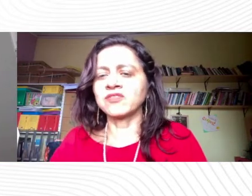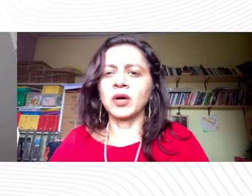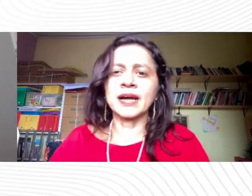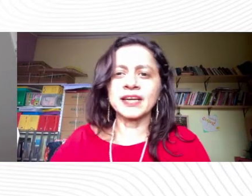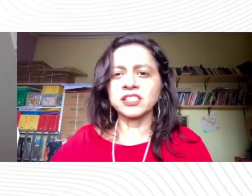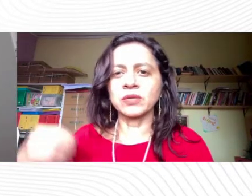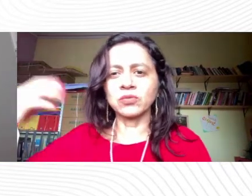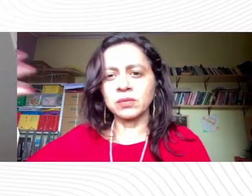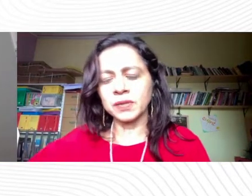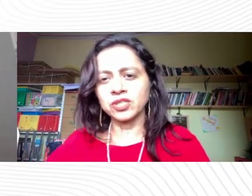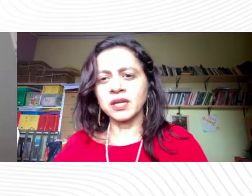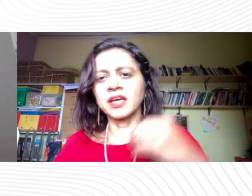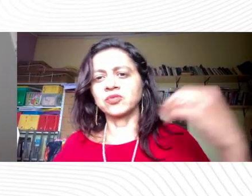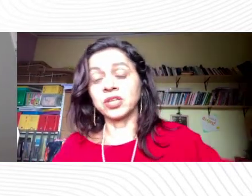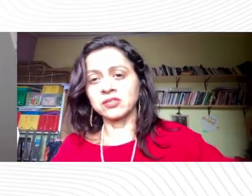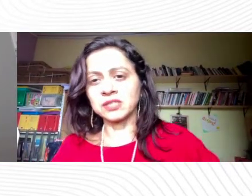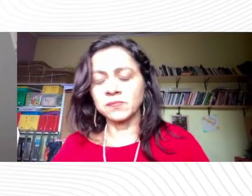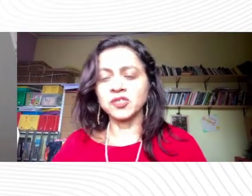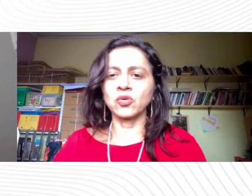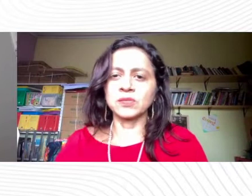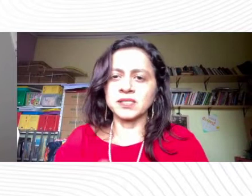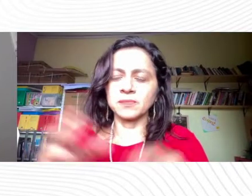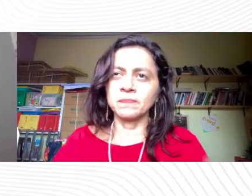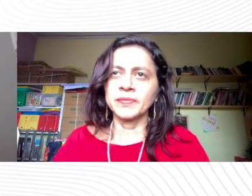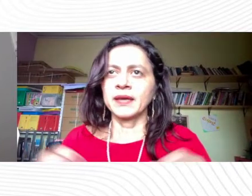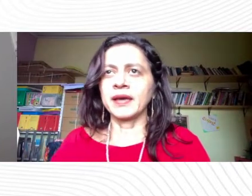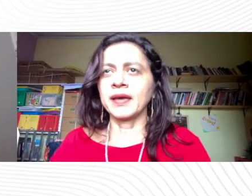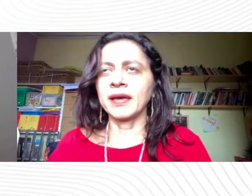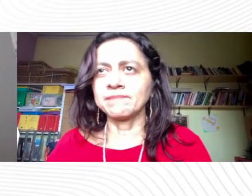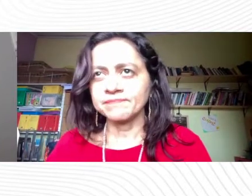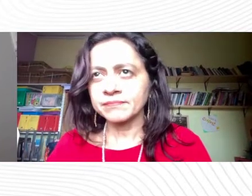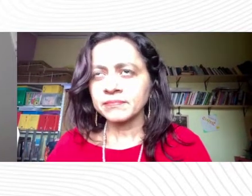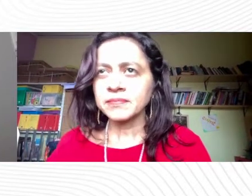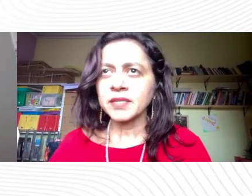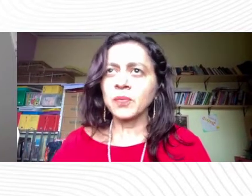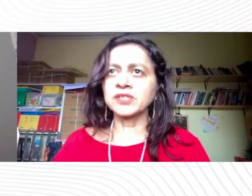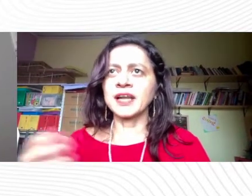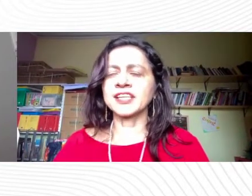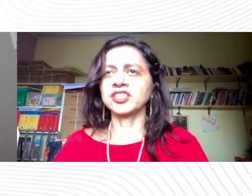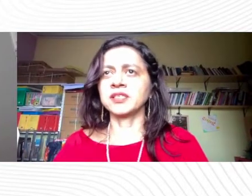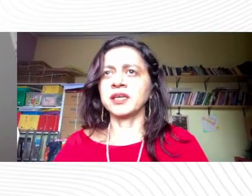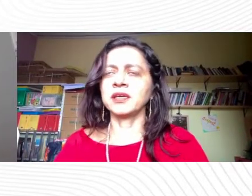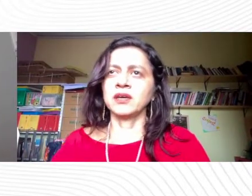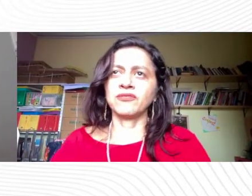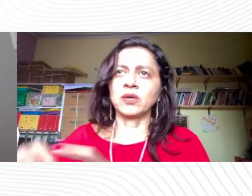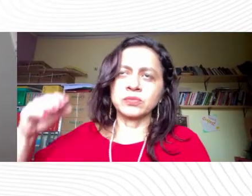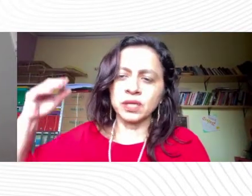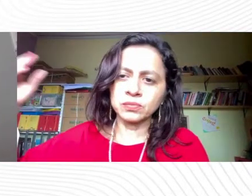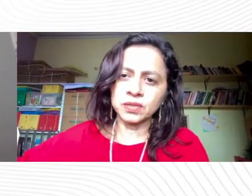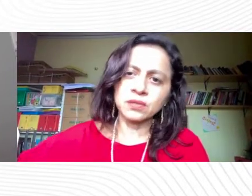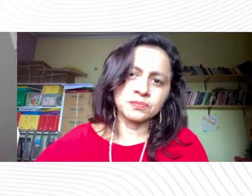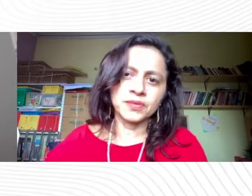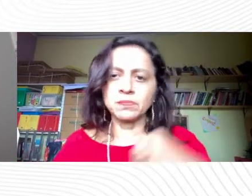formações, elas vão abordar a questão da luta pelos direitos, os direitos das pessoas. Por exemplo, eu posso falar,